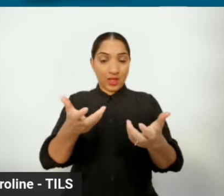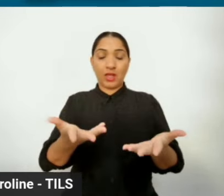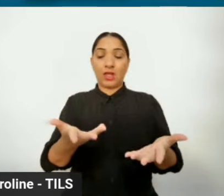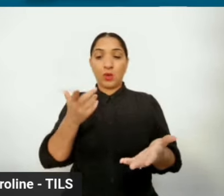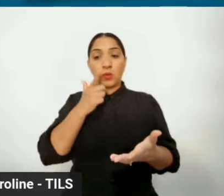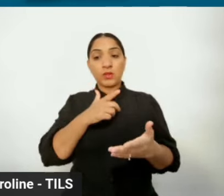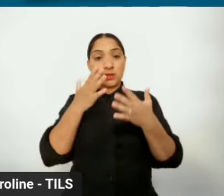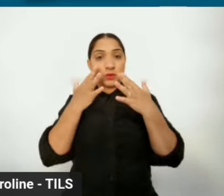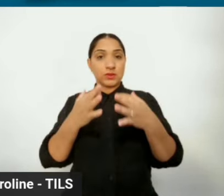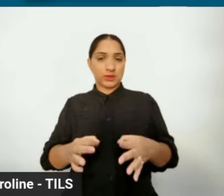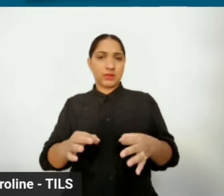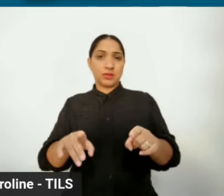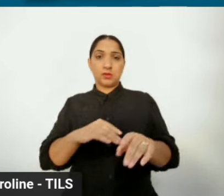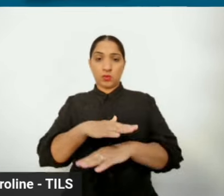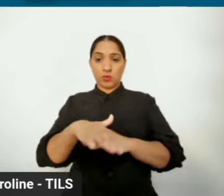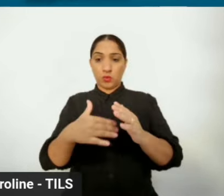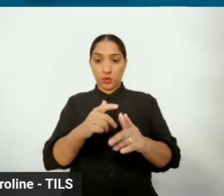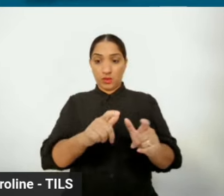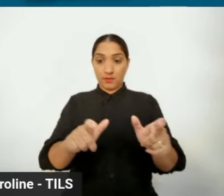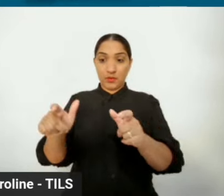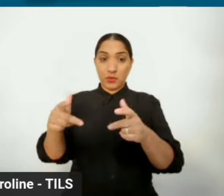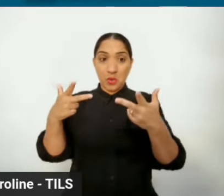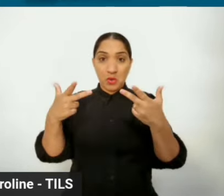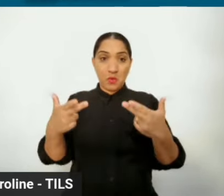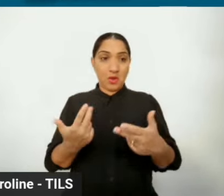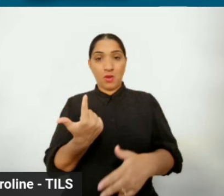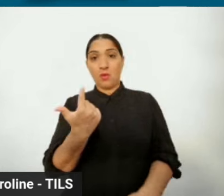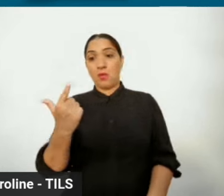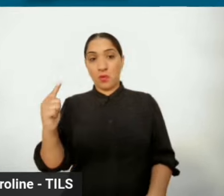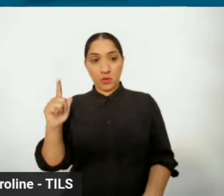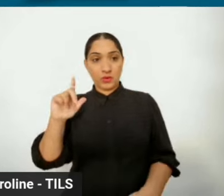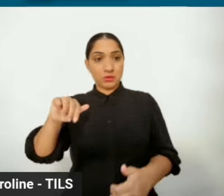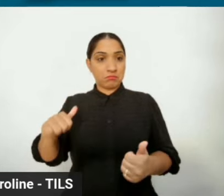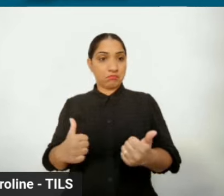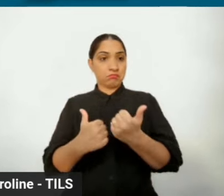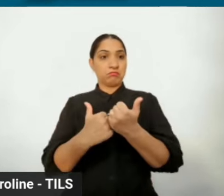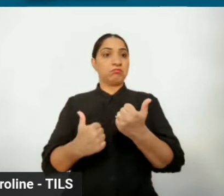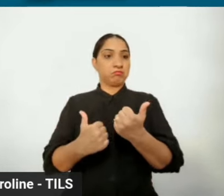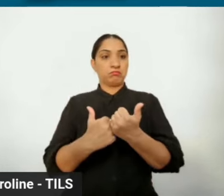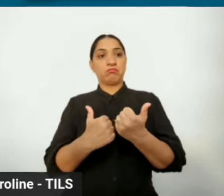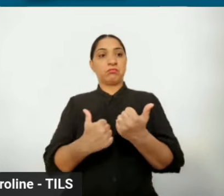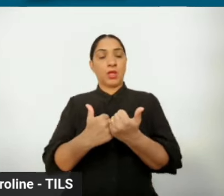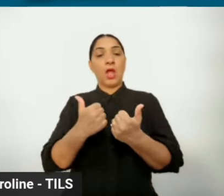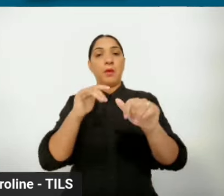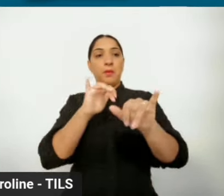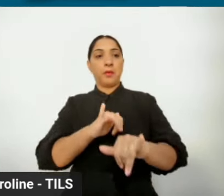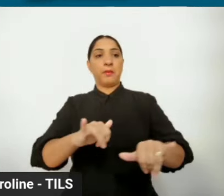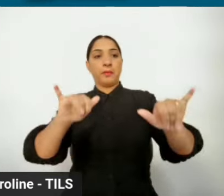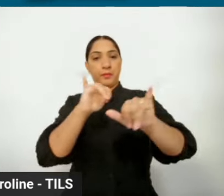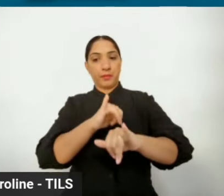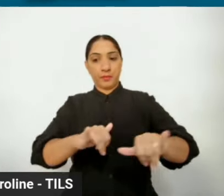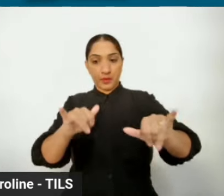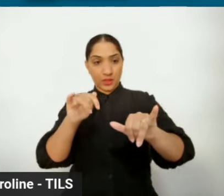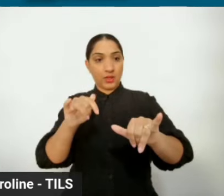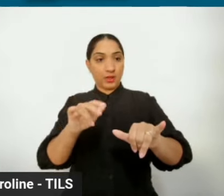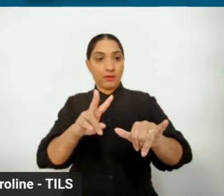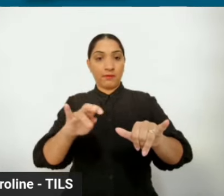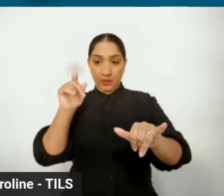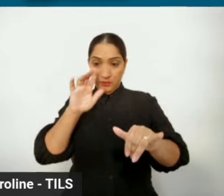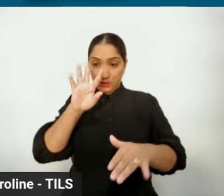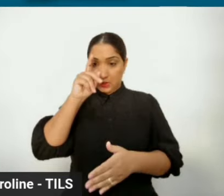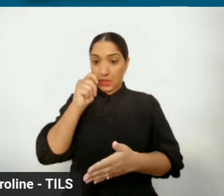todas as condições, com qualquer outro indivíduo, para que possam, a partir da sua campanha eleitoral, garantirem